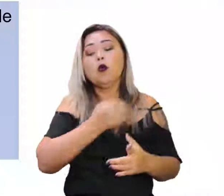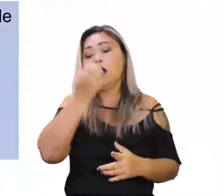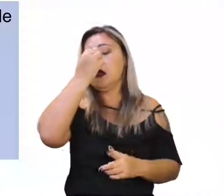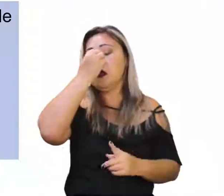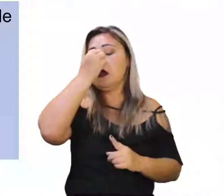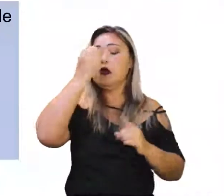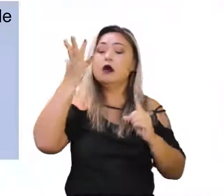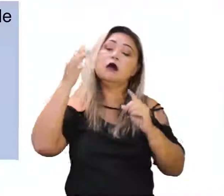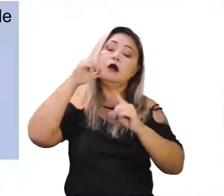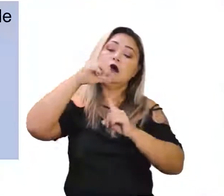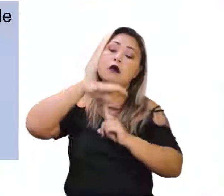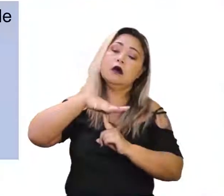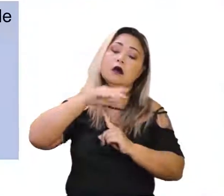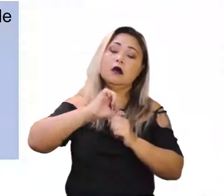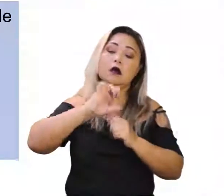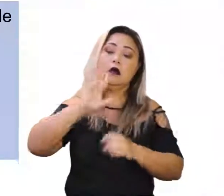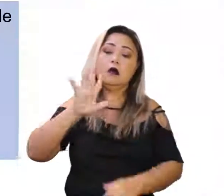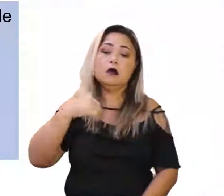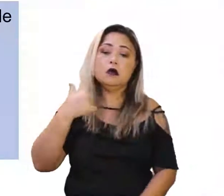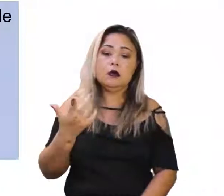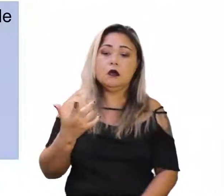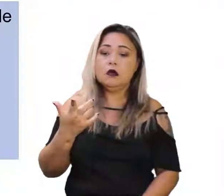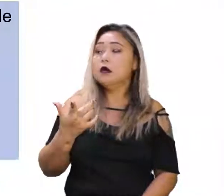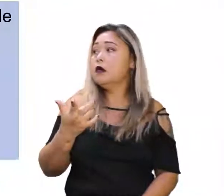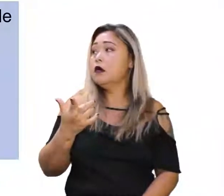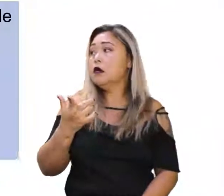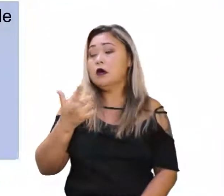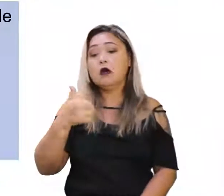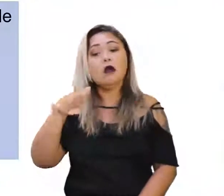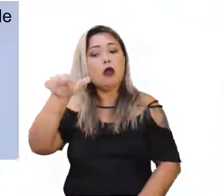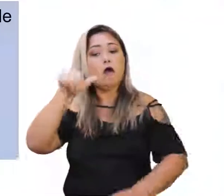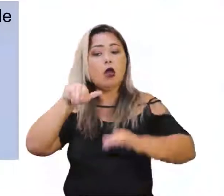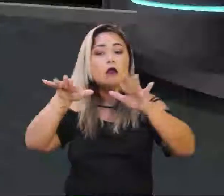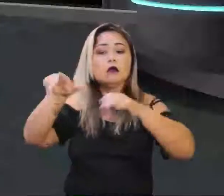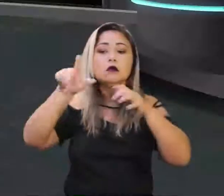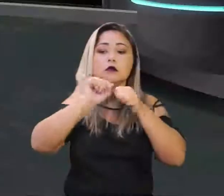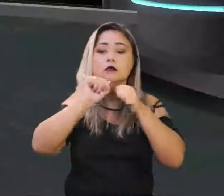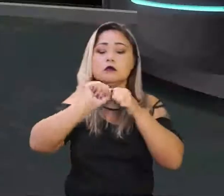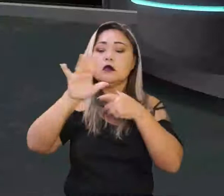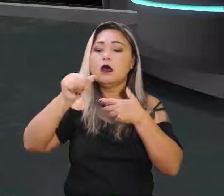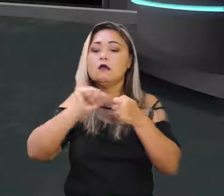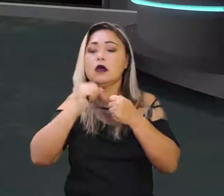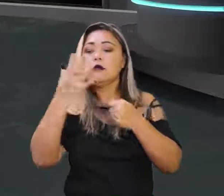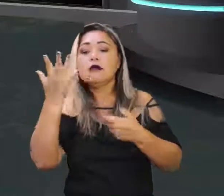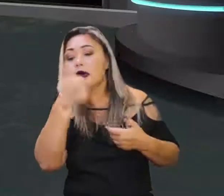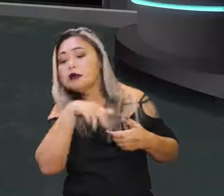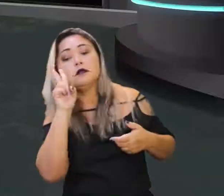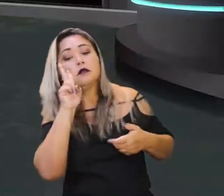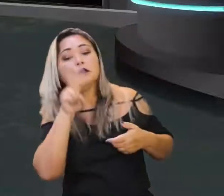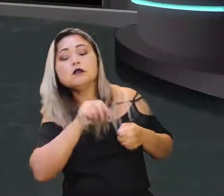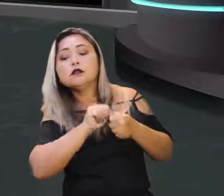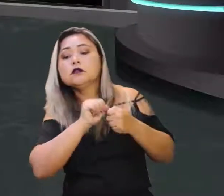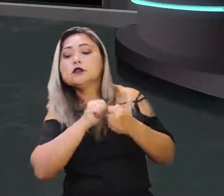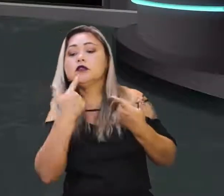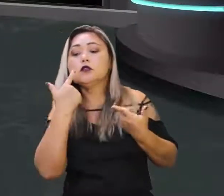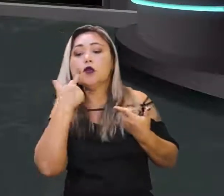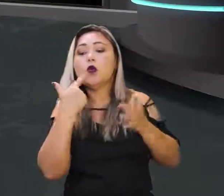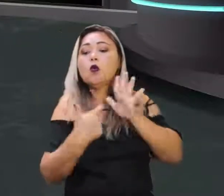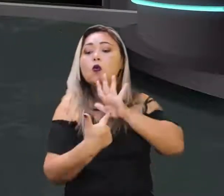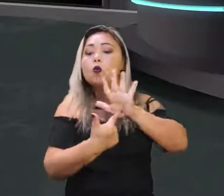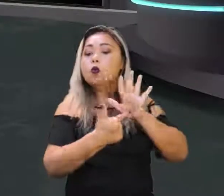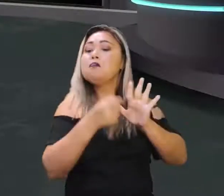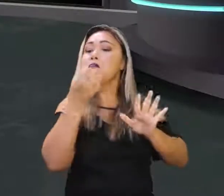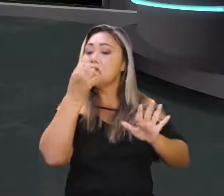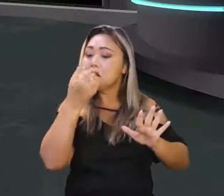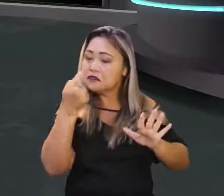circo, tradicional desfile do circo para chamar o povo para assistir o espetáculo. Sim, e aí vai. Muito bom esses trabalhos